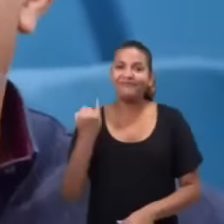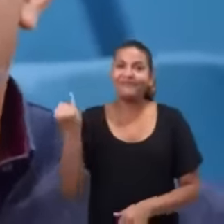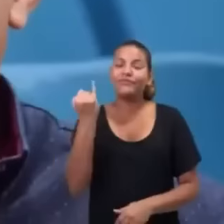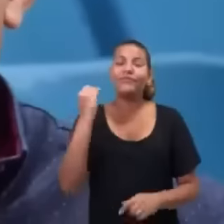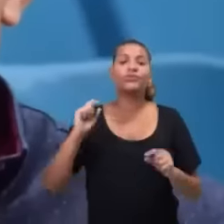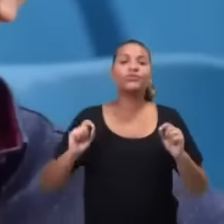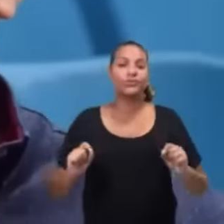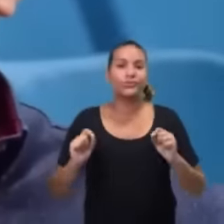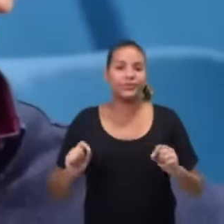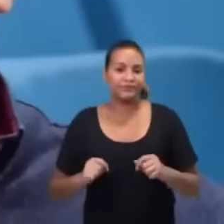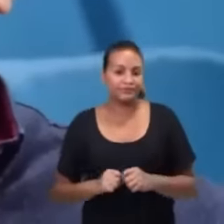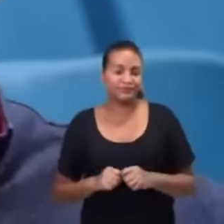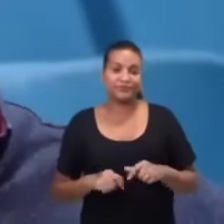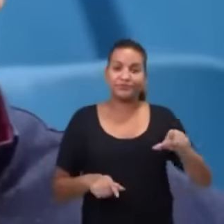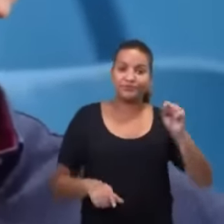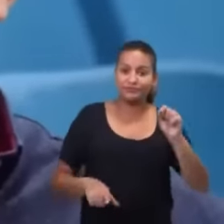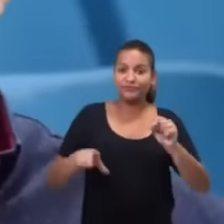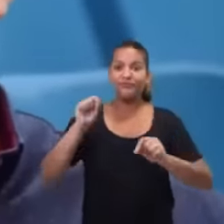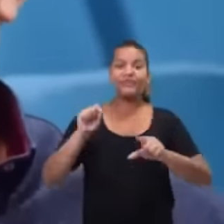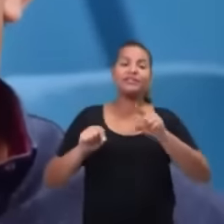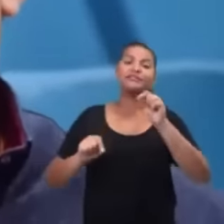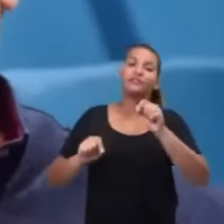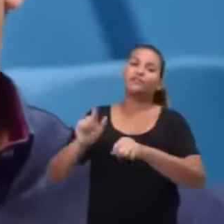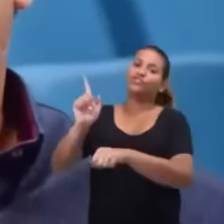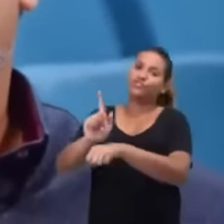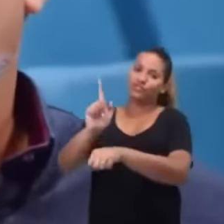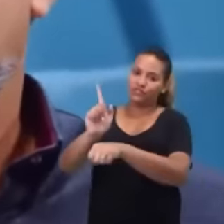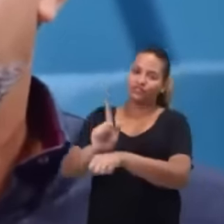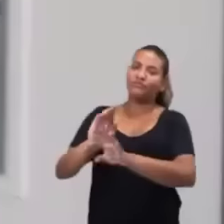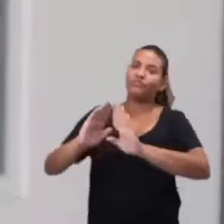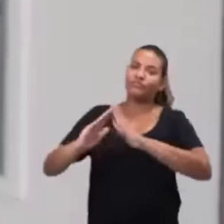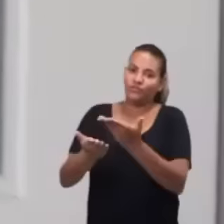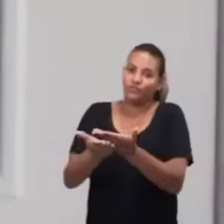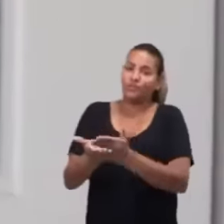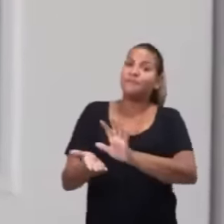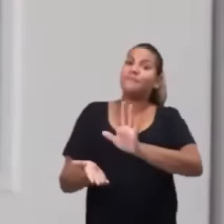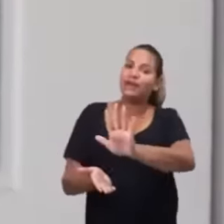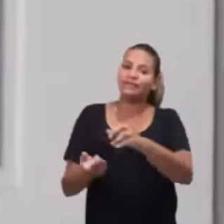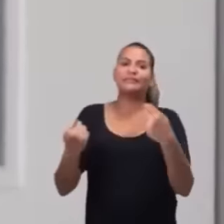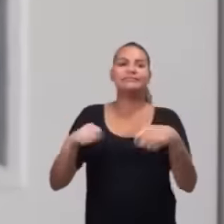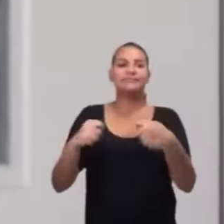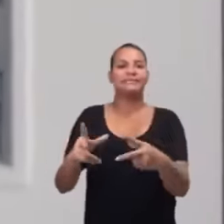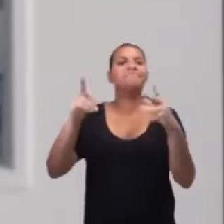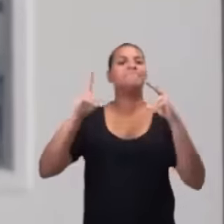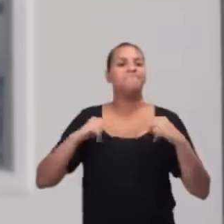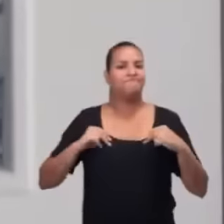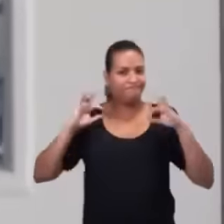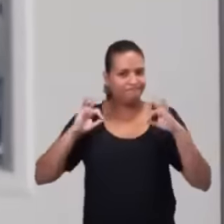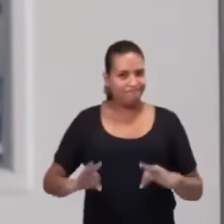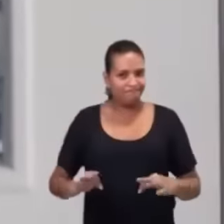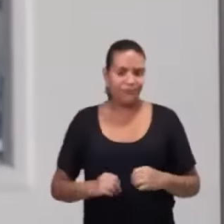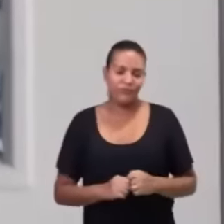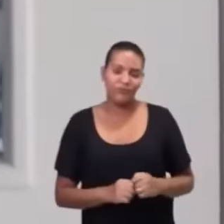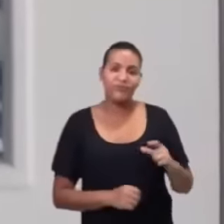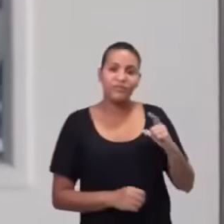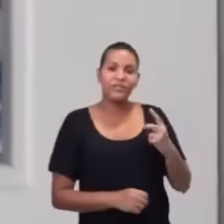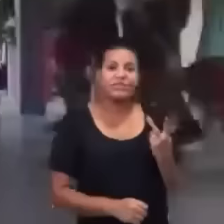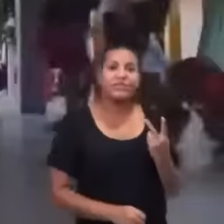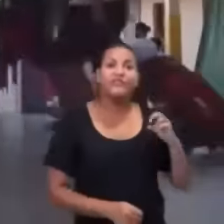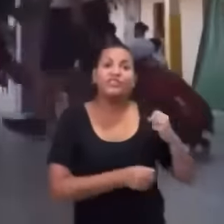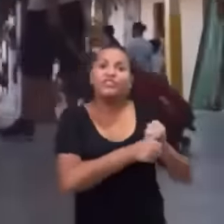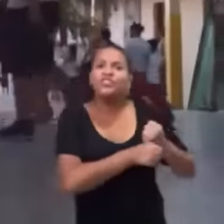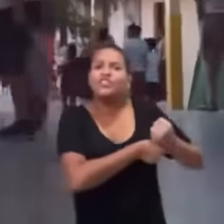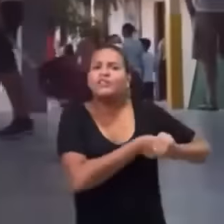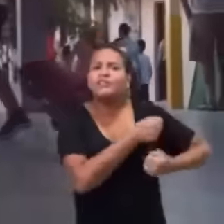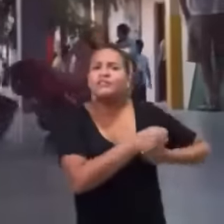importantíssima, é a seleção meritocrática de gestores escolares, né? O contexto em que se encontrava Sobral há 20 anos é o mesmo